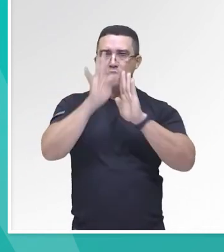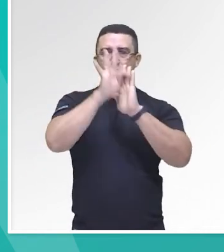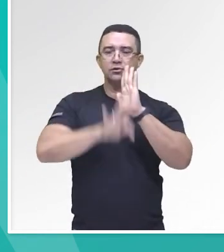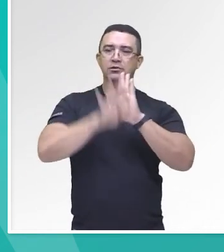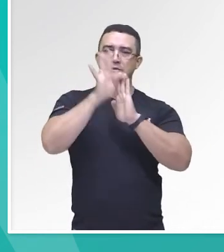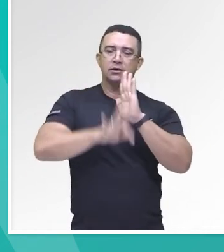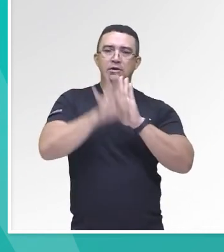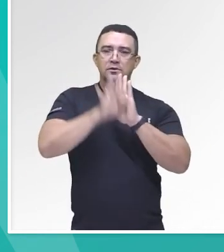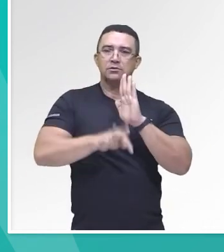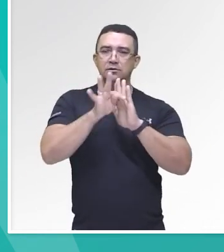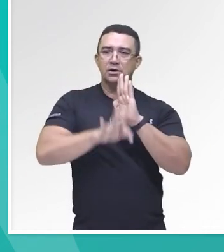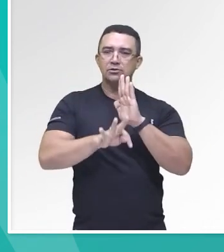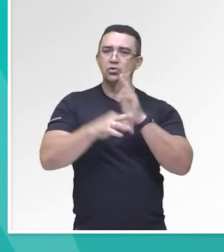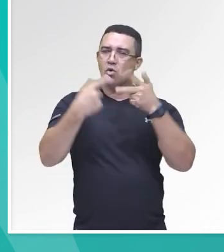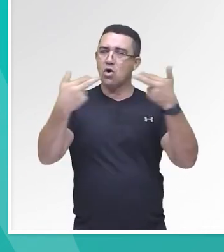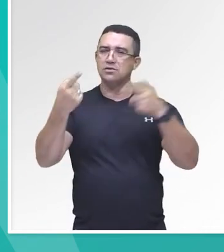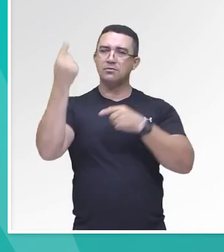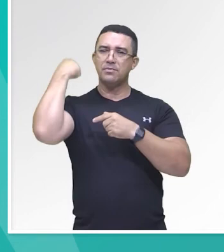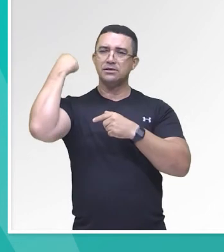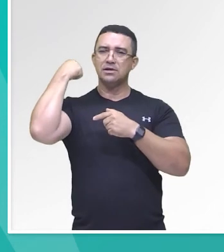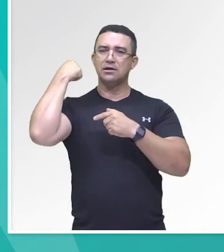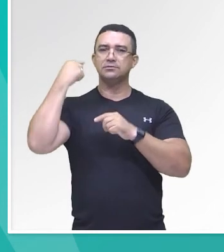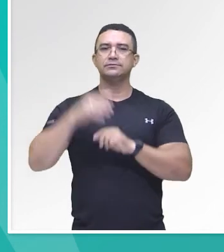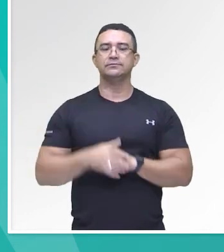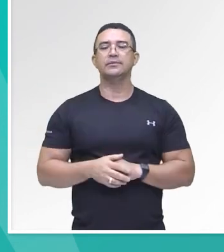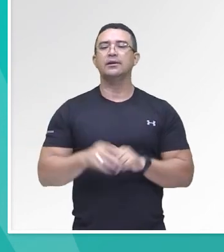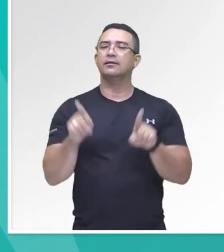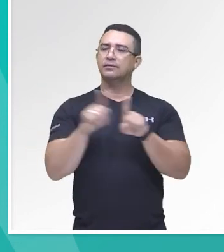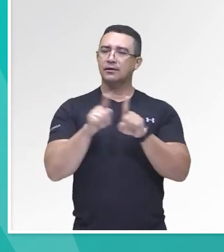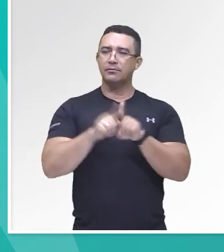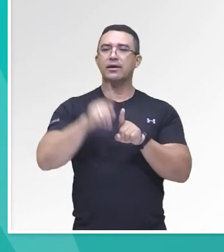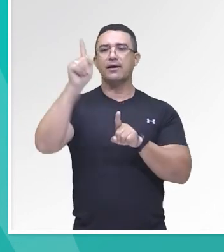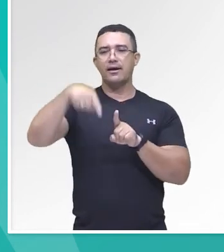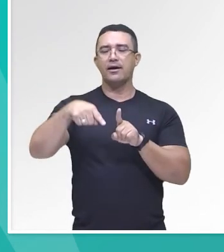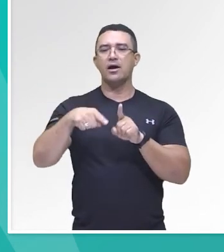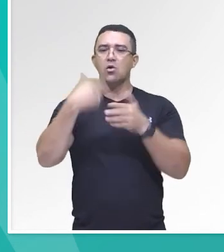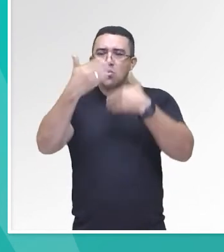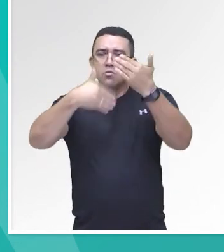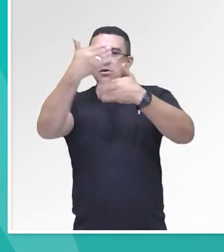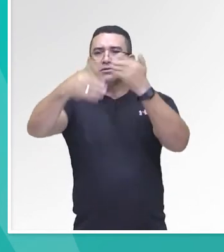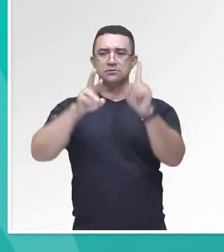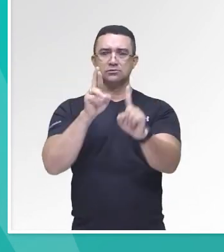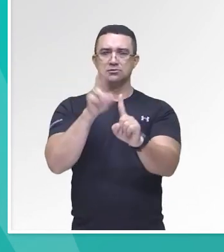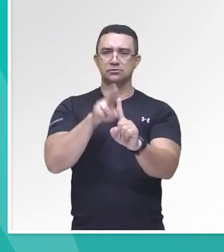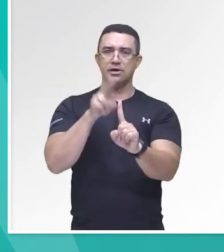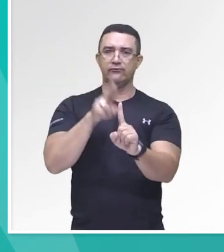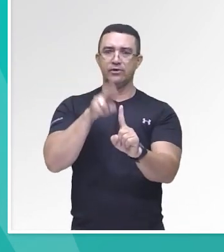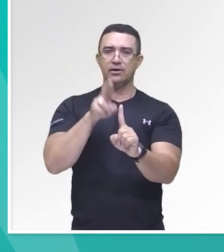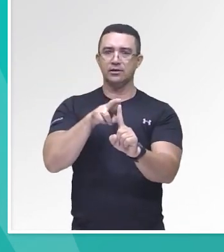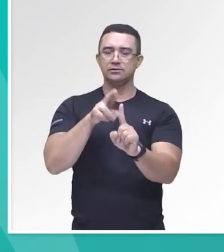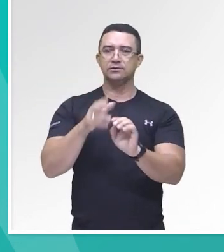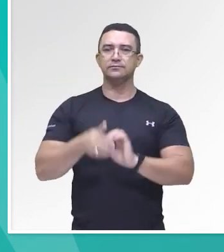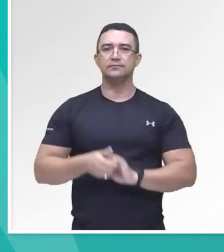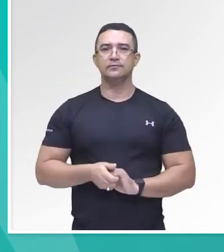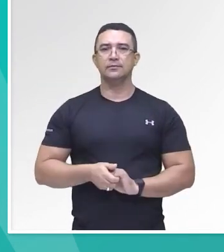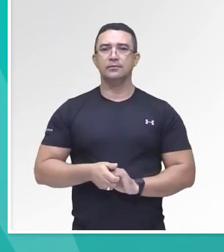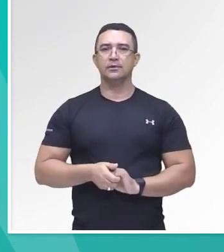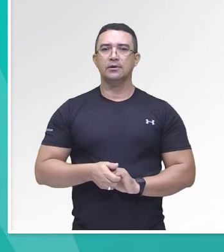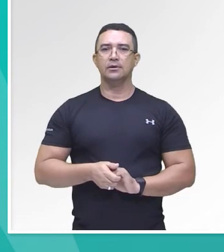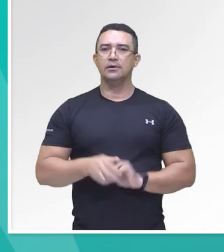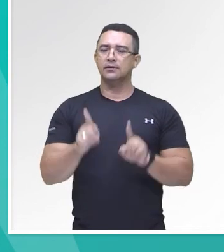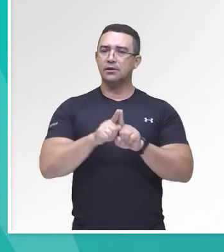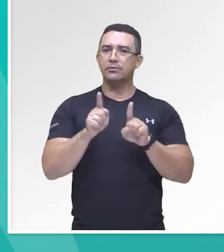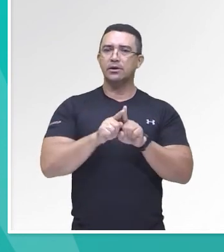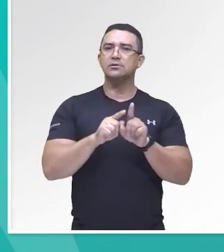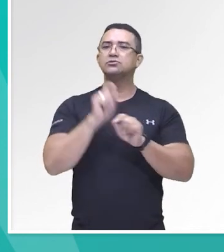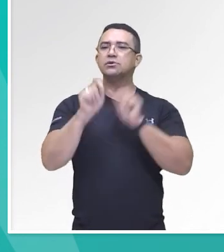foi dito anteriormente. Então, isso aqui também é um processo de referenciação. Então, para além de buscar